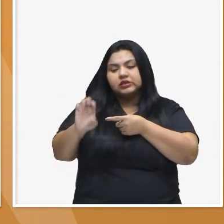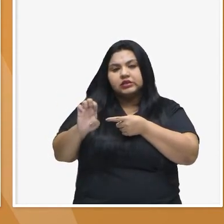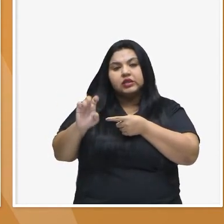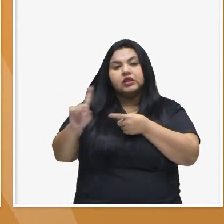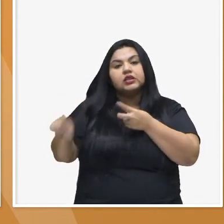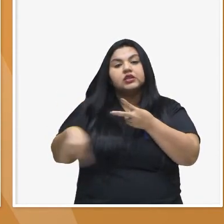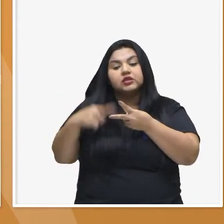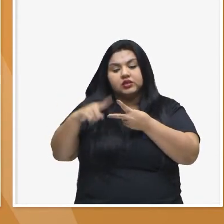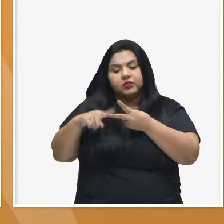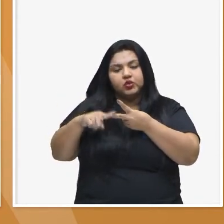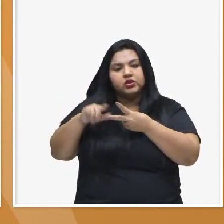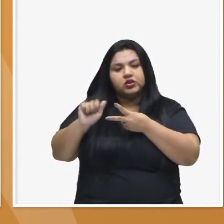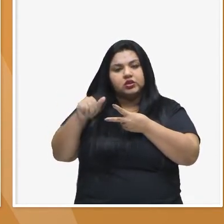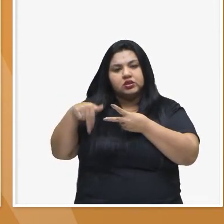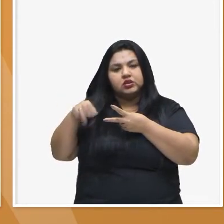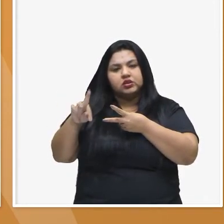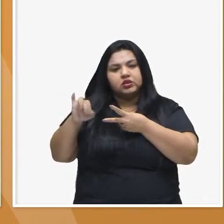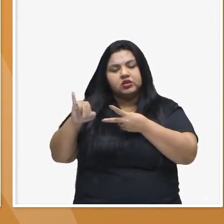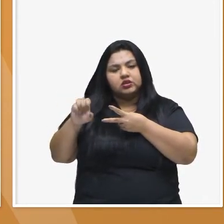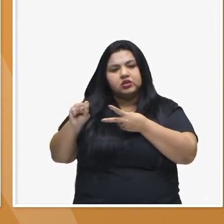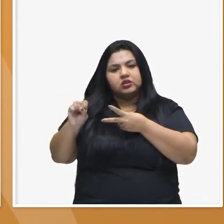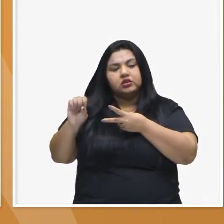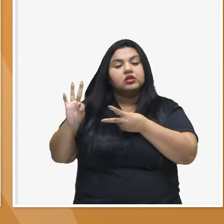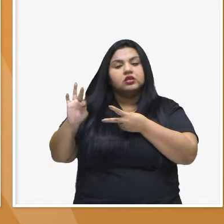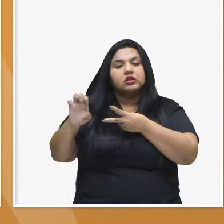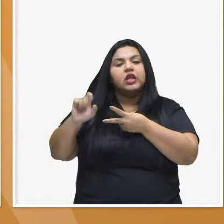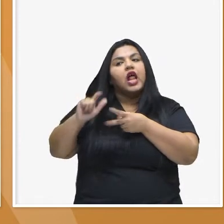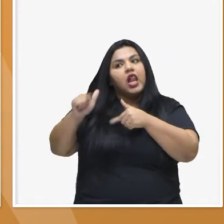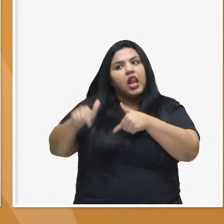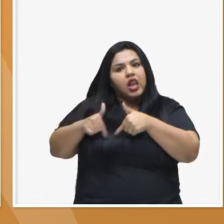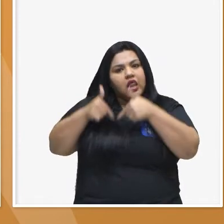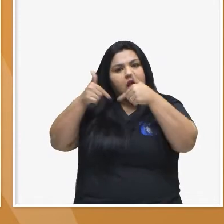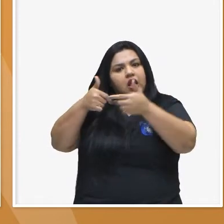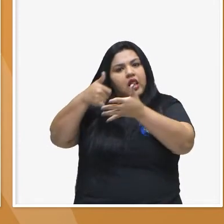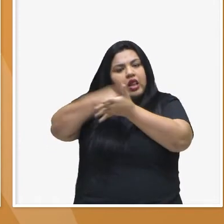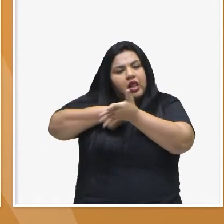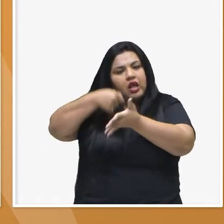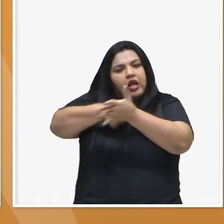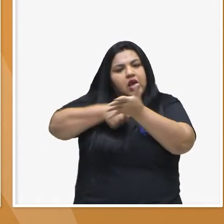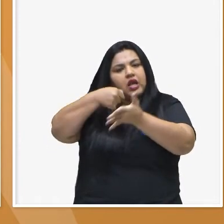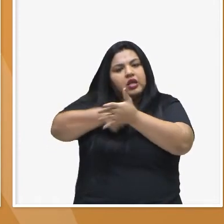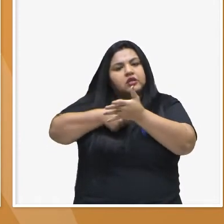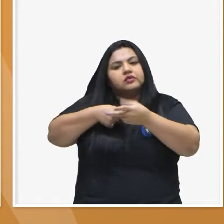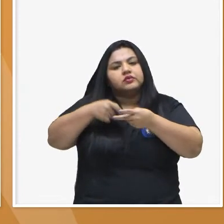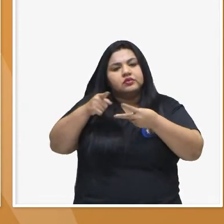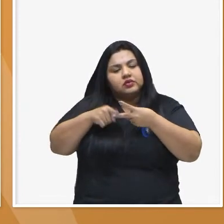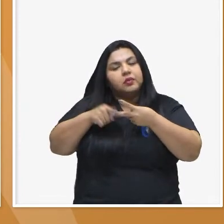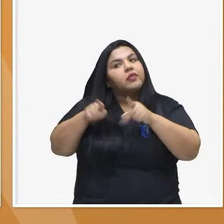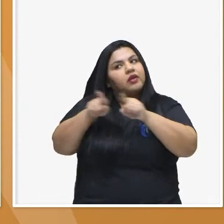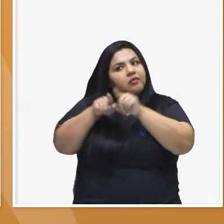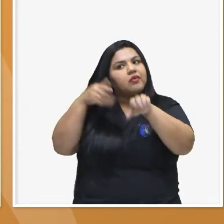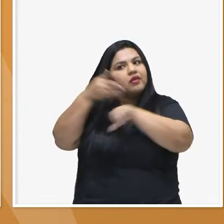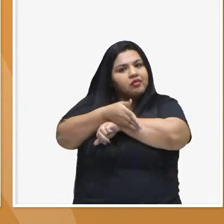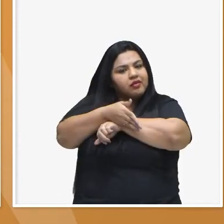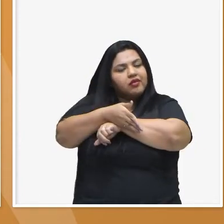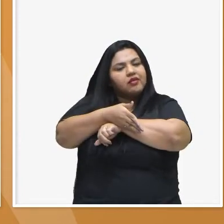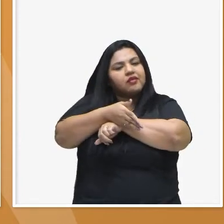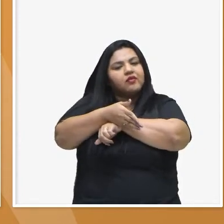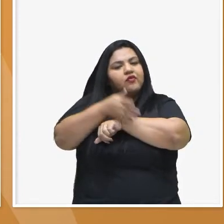suas antíteses, que são todas as lutas para conseguir. Né? Inclusive para entrar.